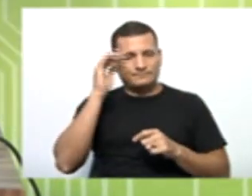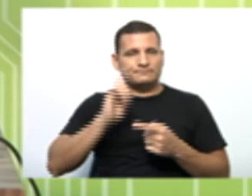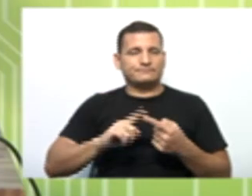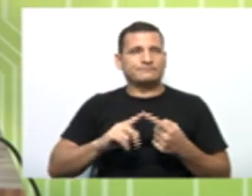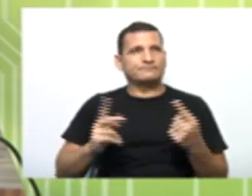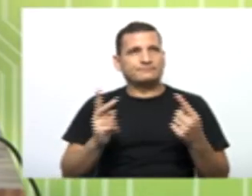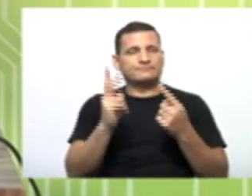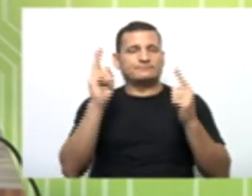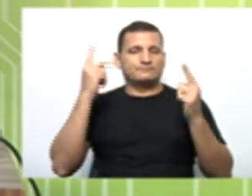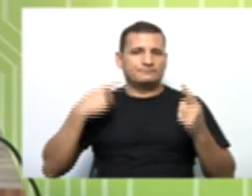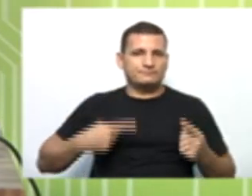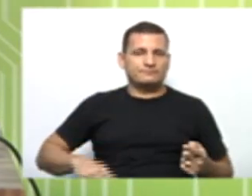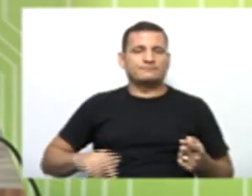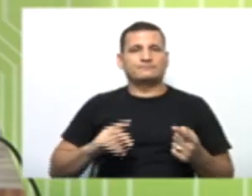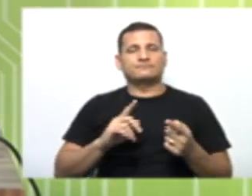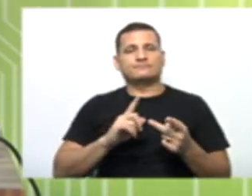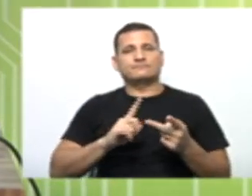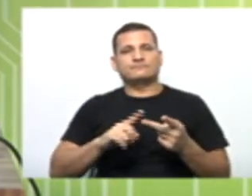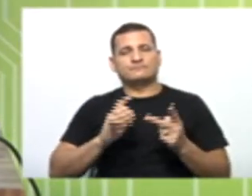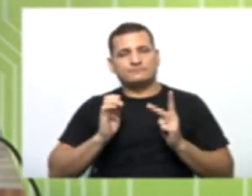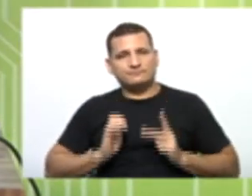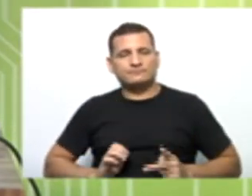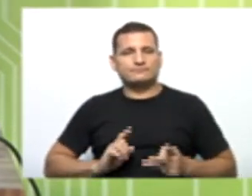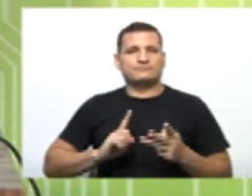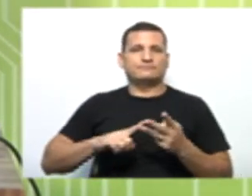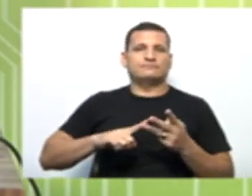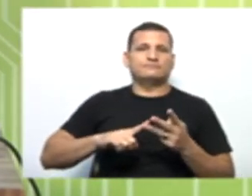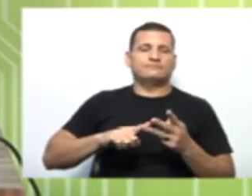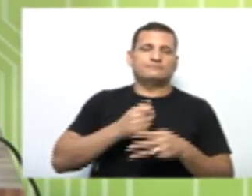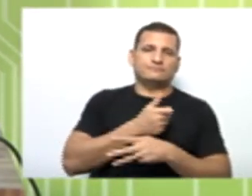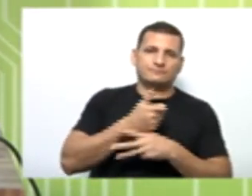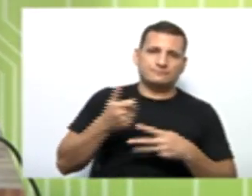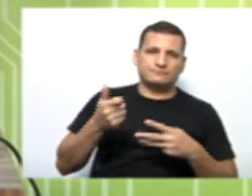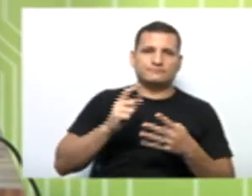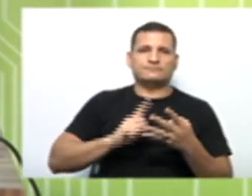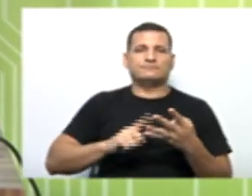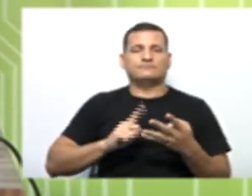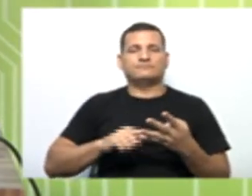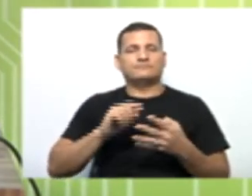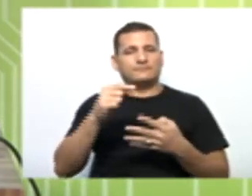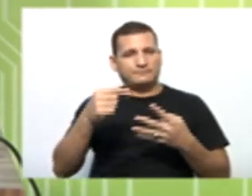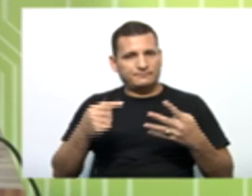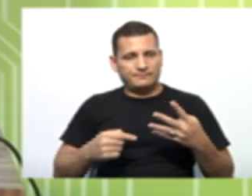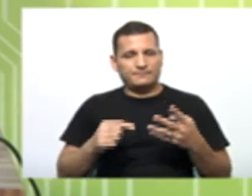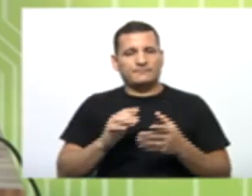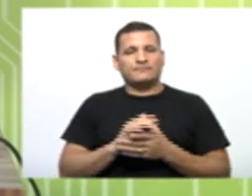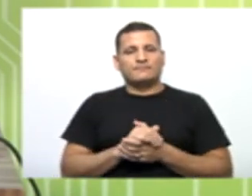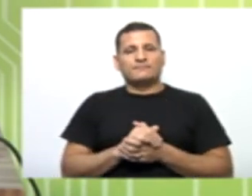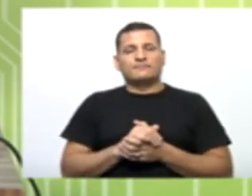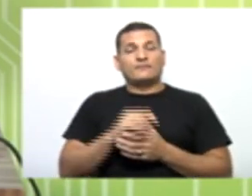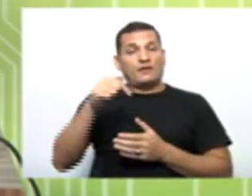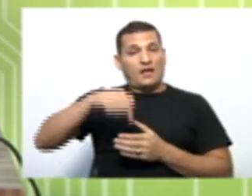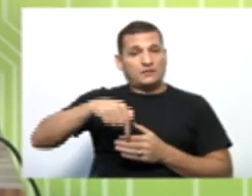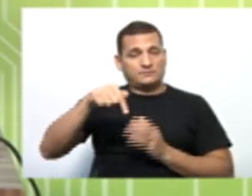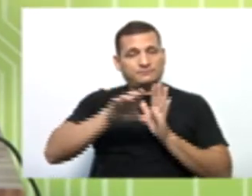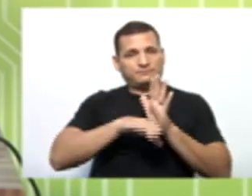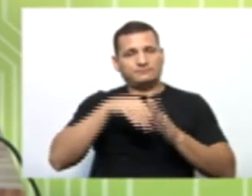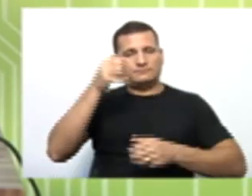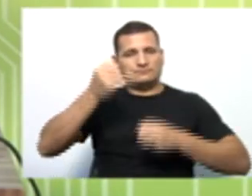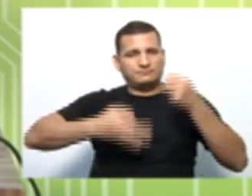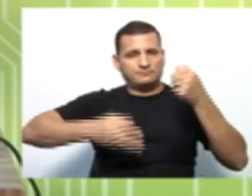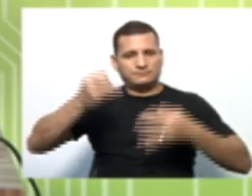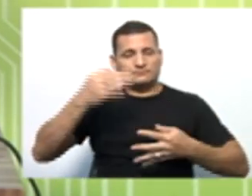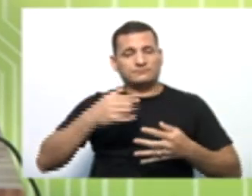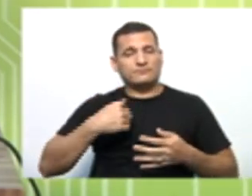virtuosa, ética, moral, harmonia, enfim. Com base nesses conceitos que foram trabalhados hoje, né,